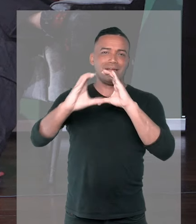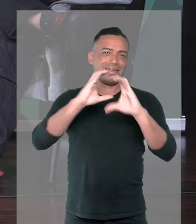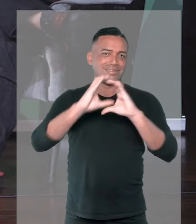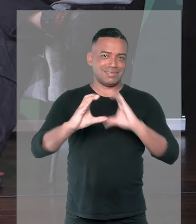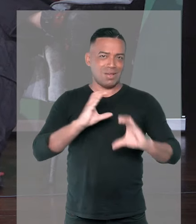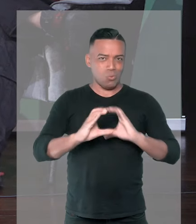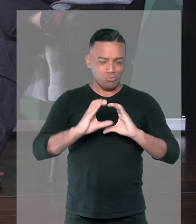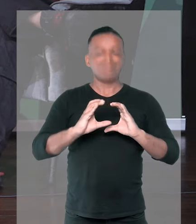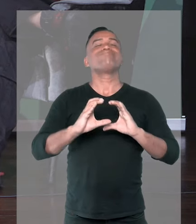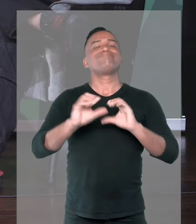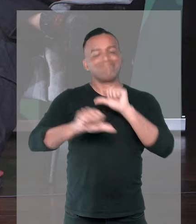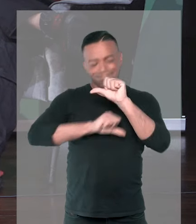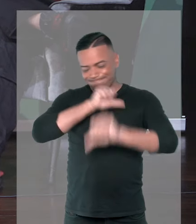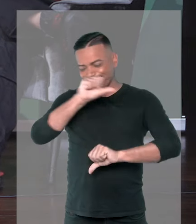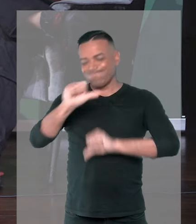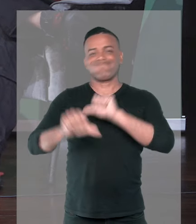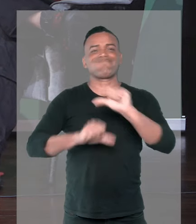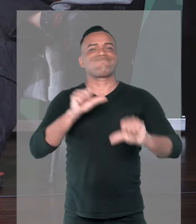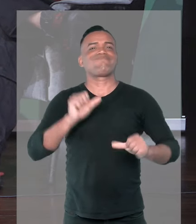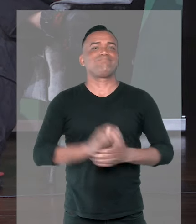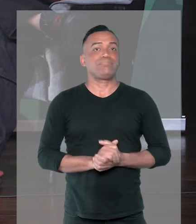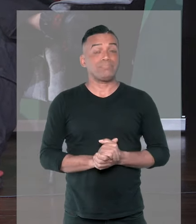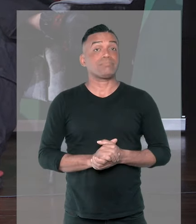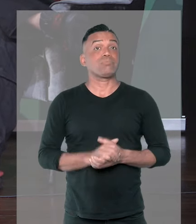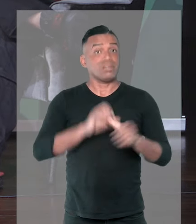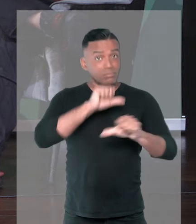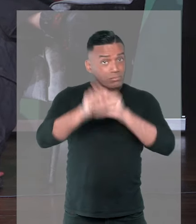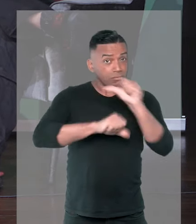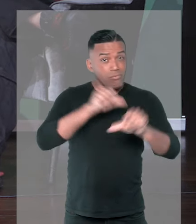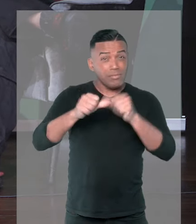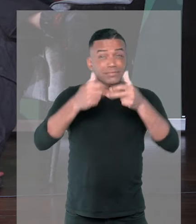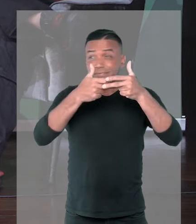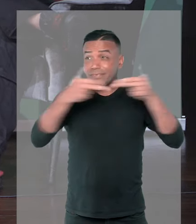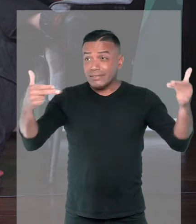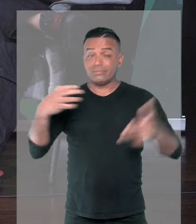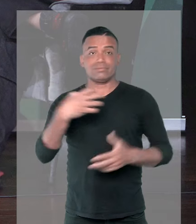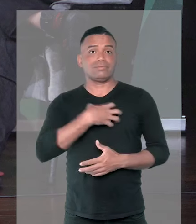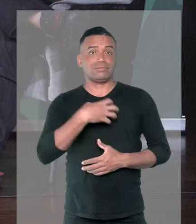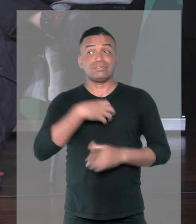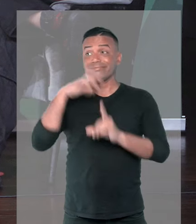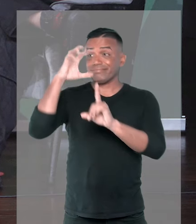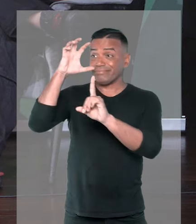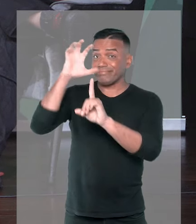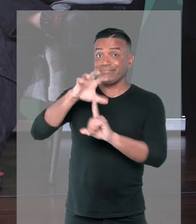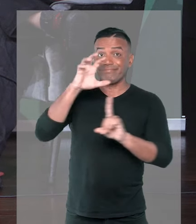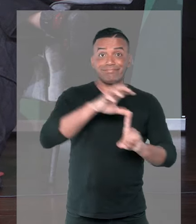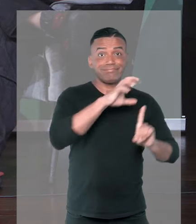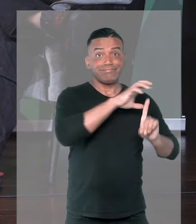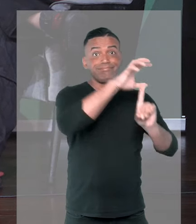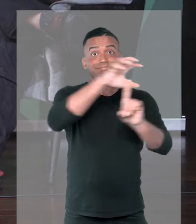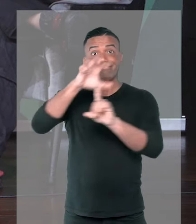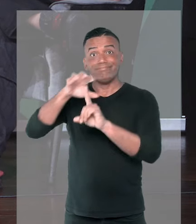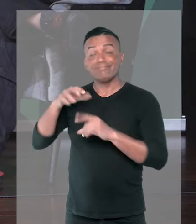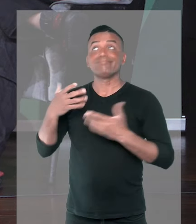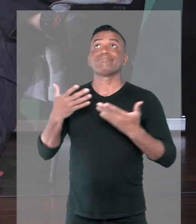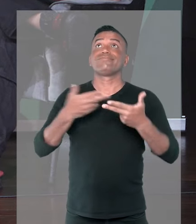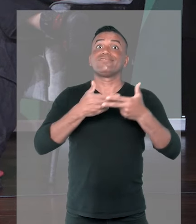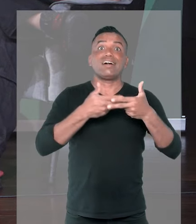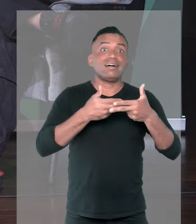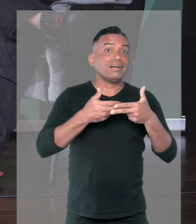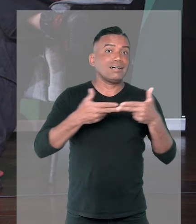espaço foi totalmente transformado Ah e foi transformado de múltiplas formas afetando um número muito grande